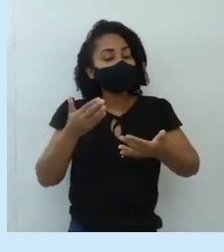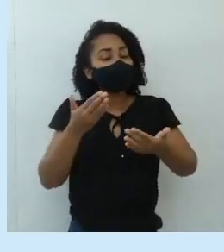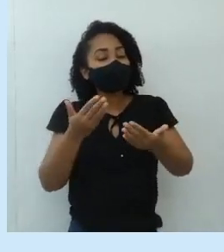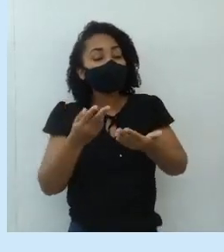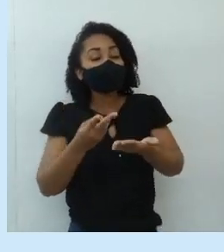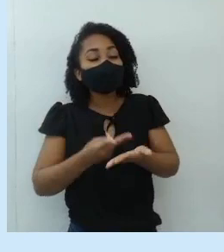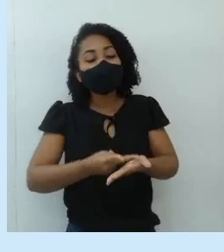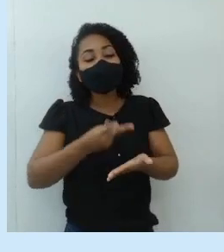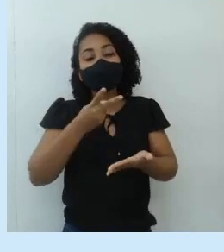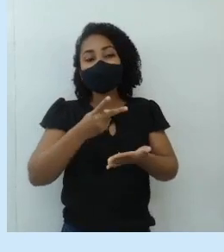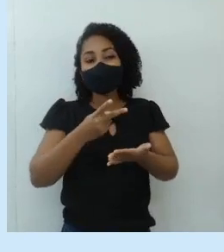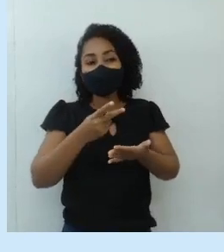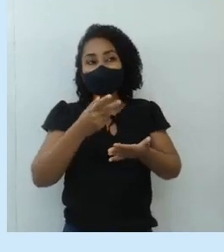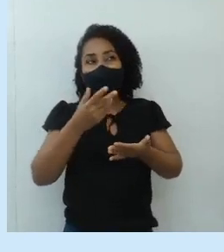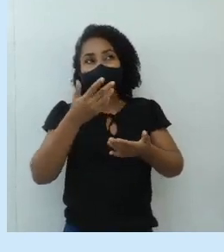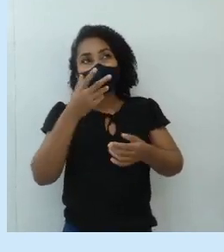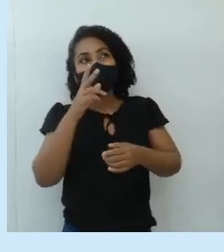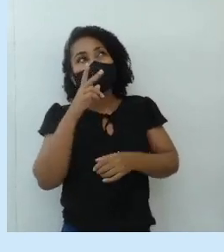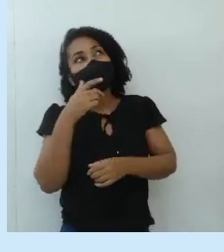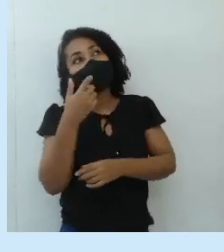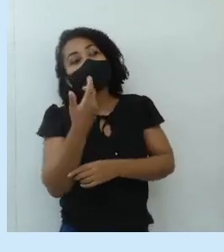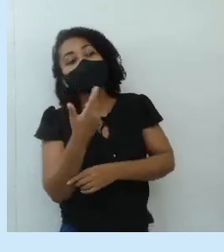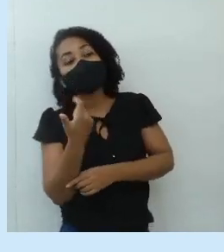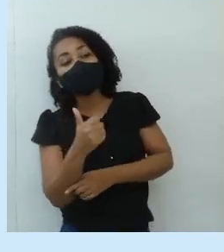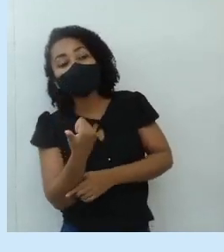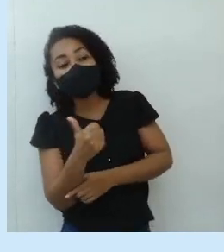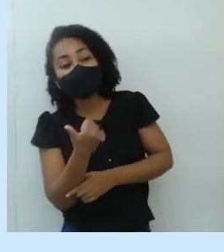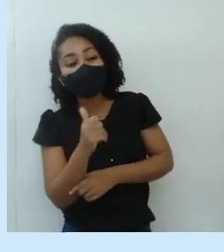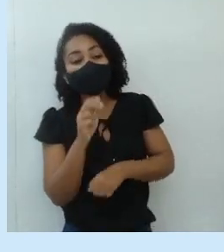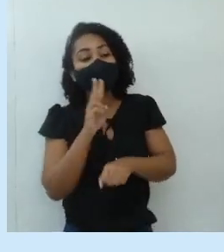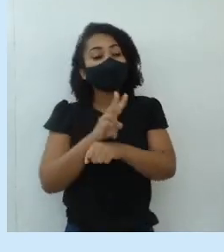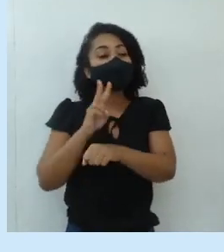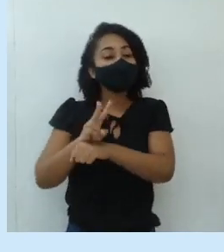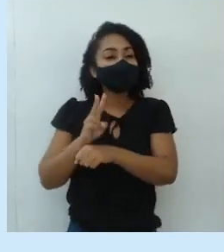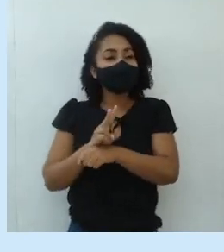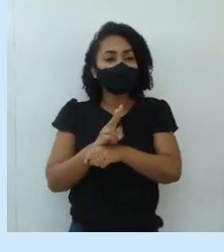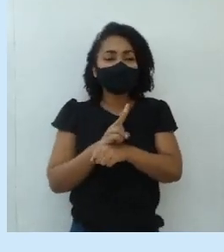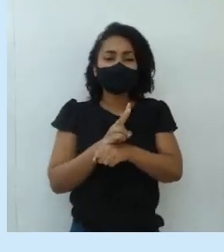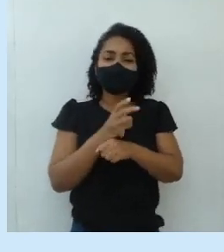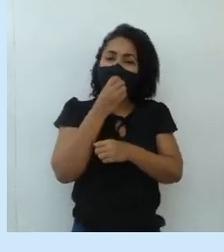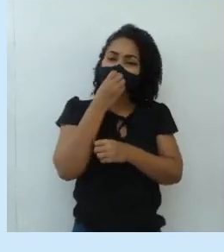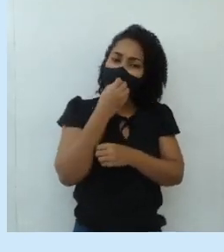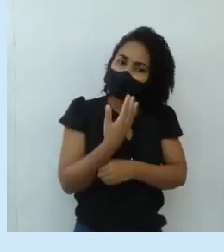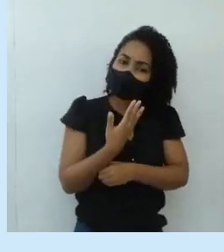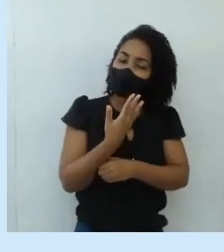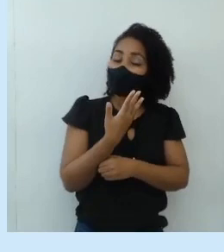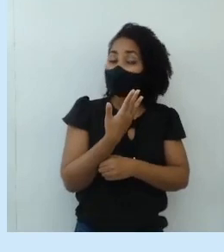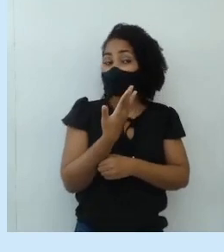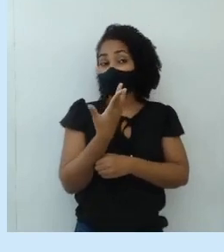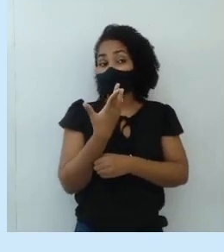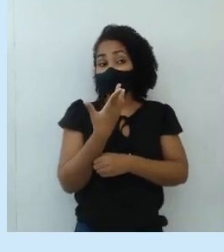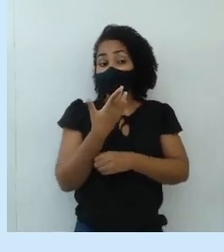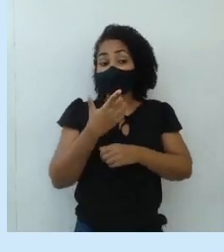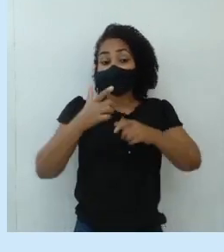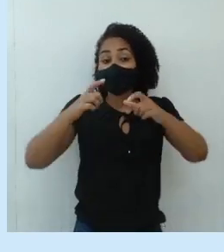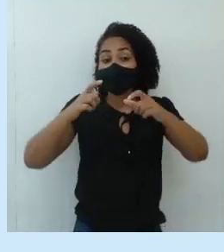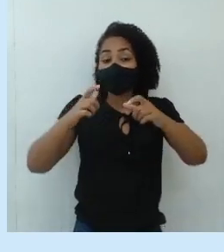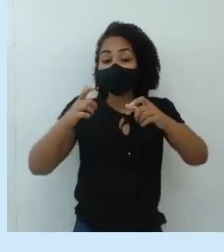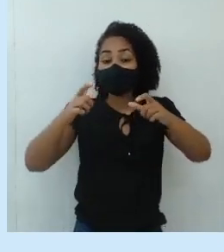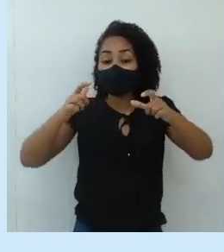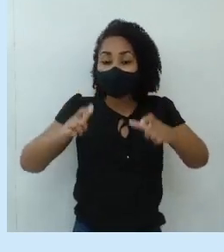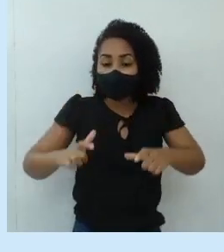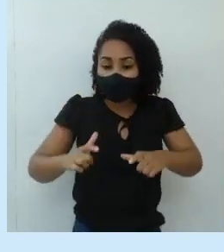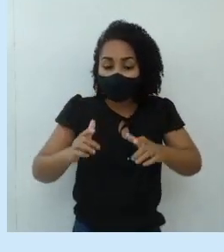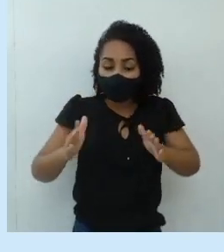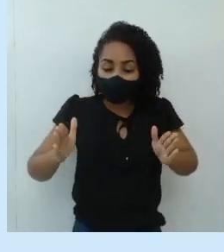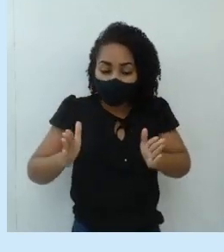realização de previsões que são fiáveis, do estado atmosférico a curto